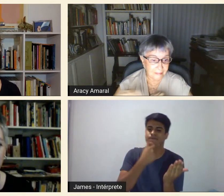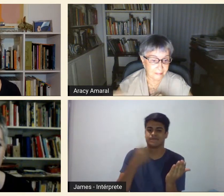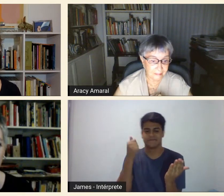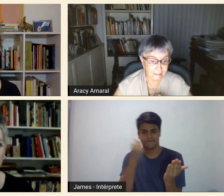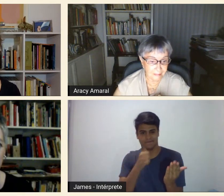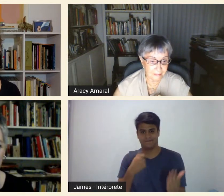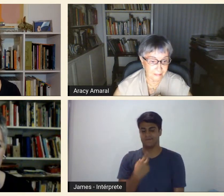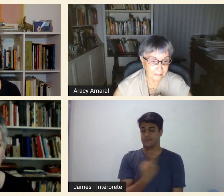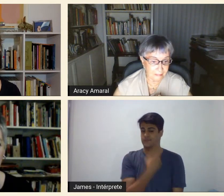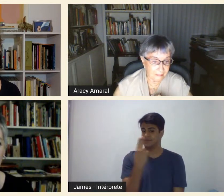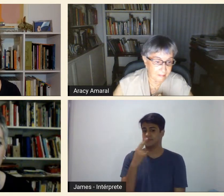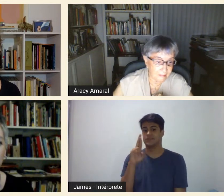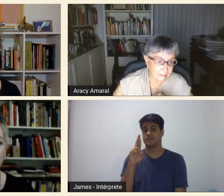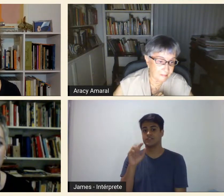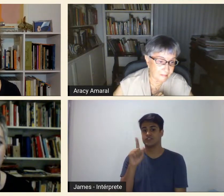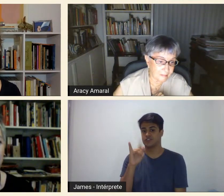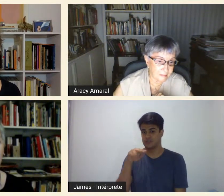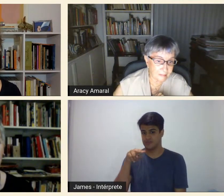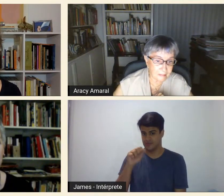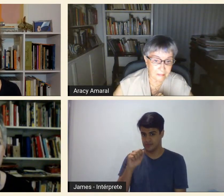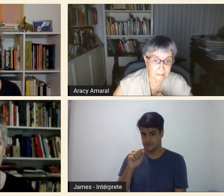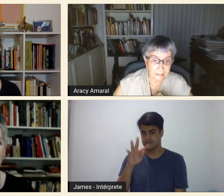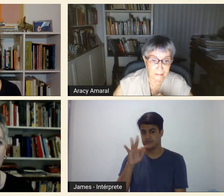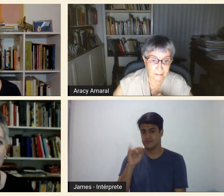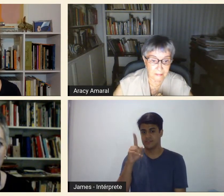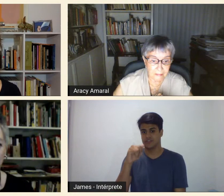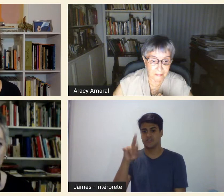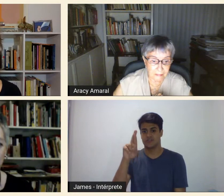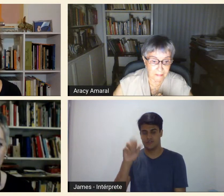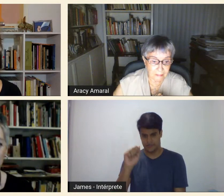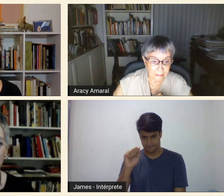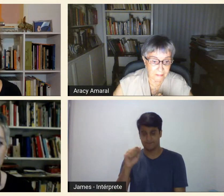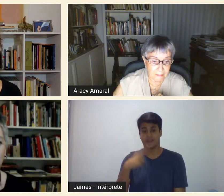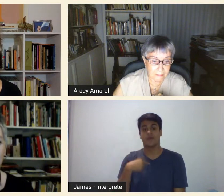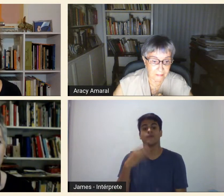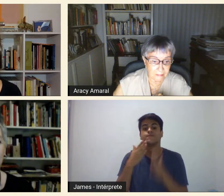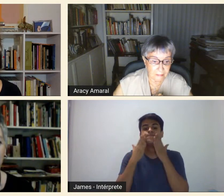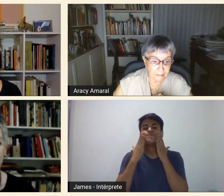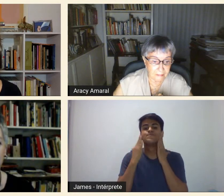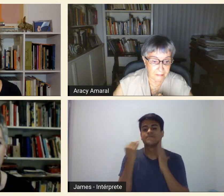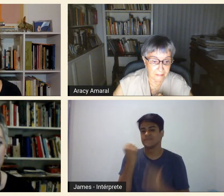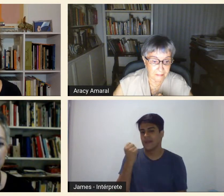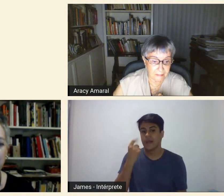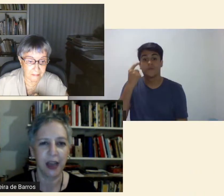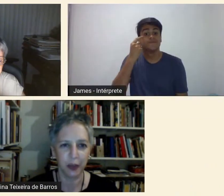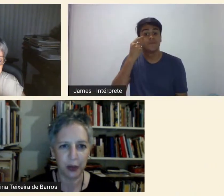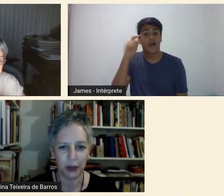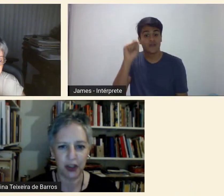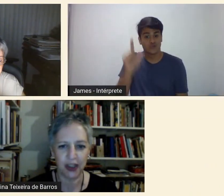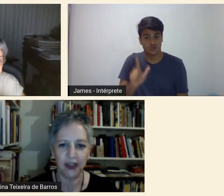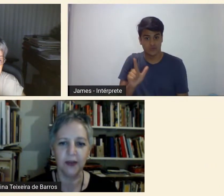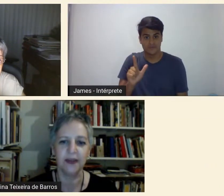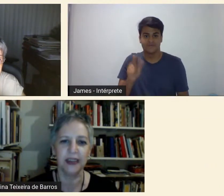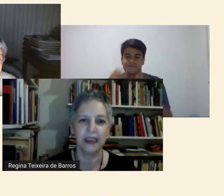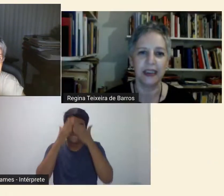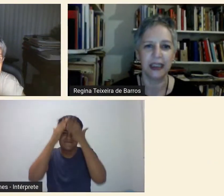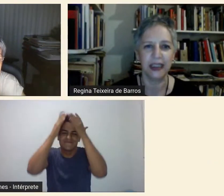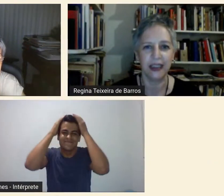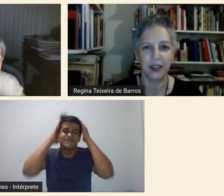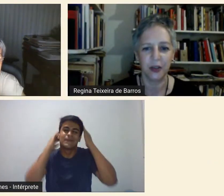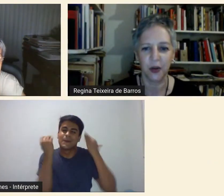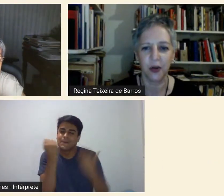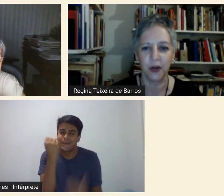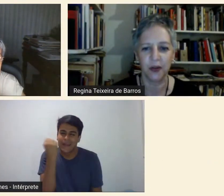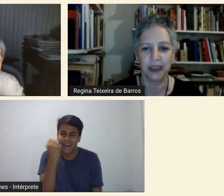Regina Teixeira de Barros eu tenho pele clara olhos azuis cabelo grisalho bem curtinho e